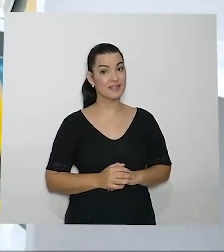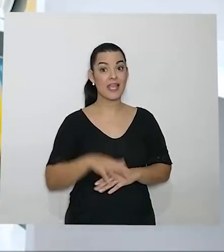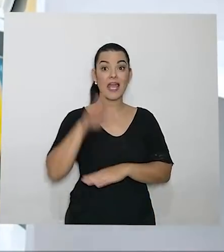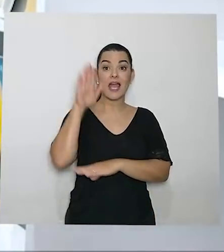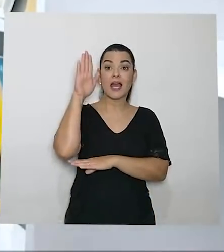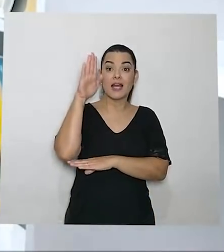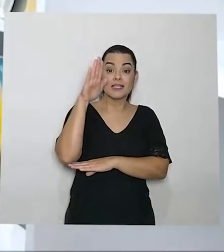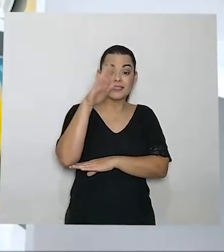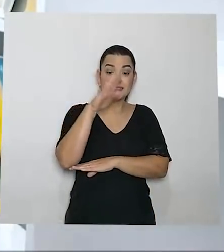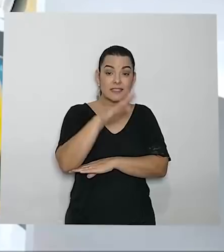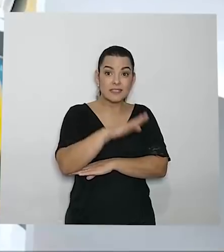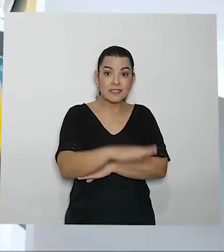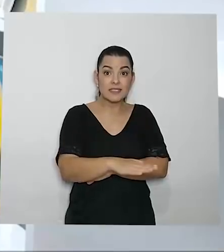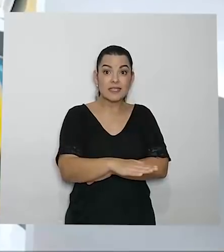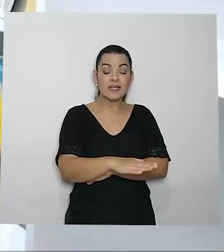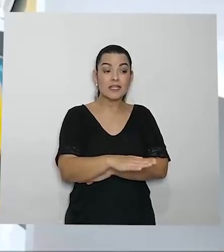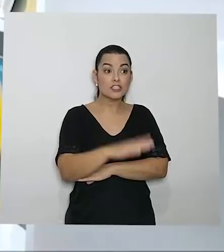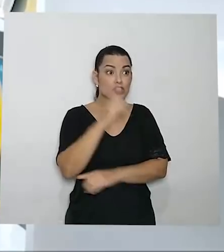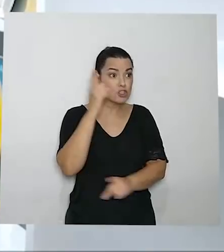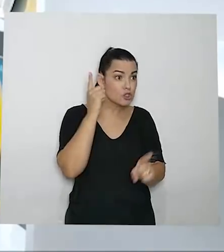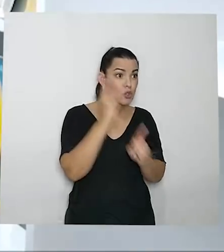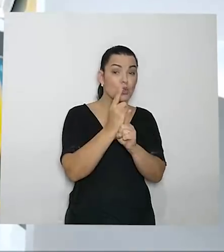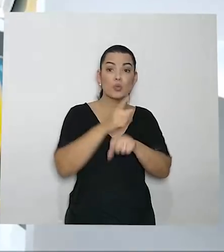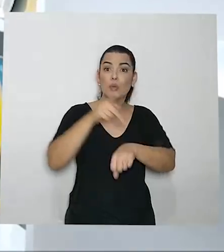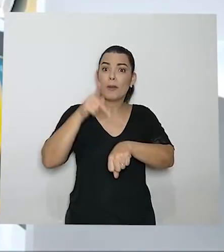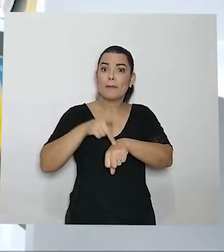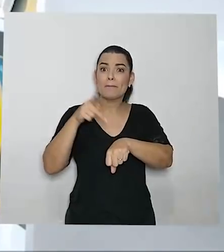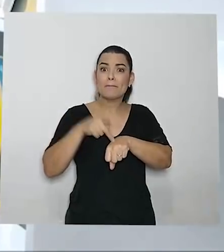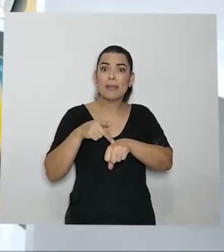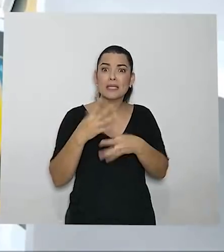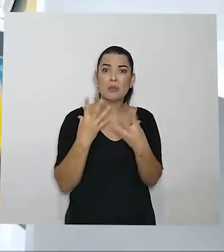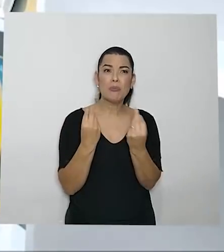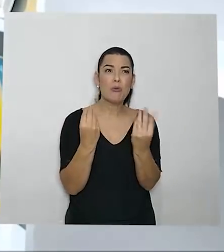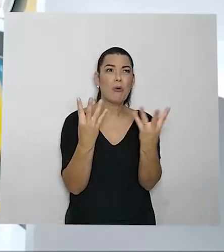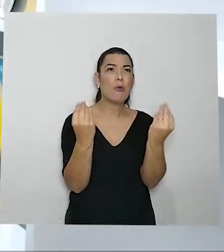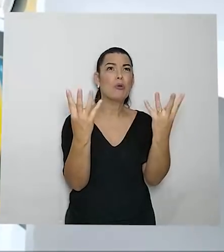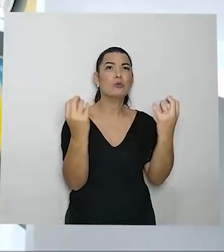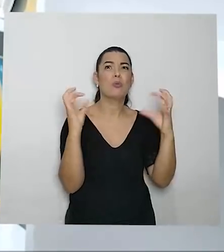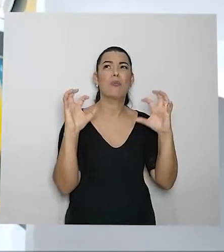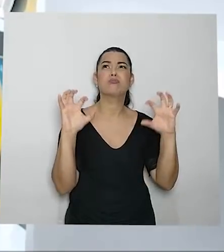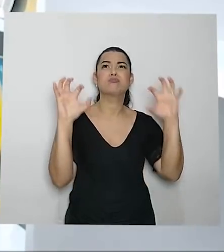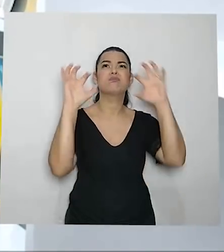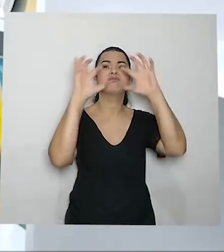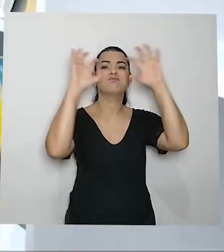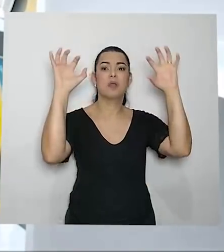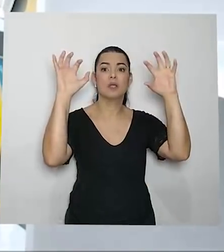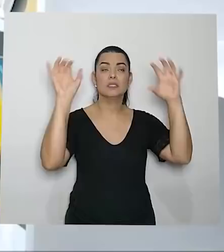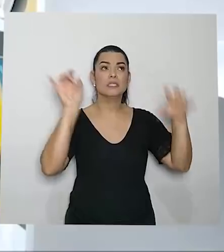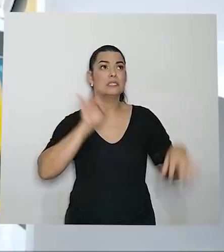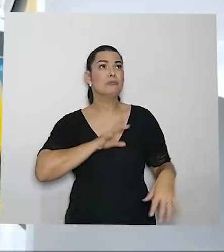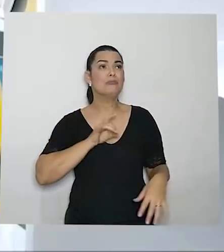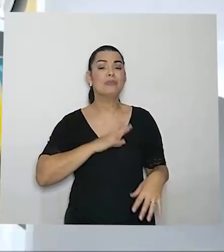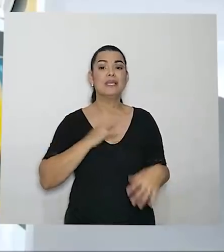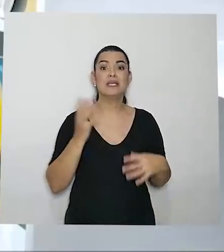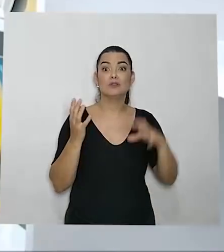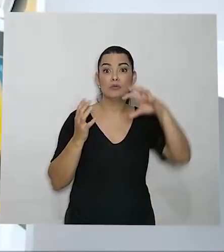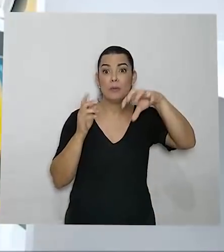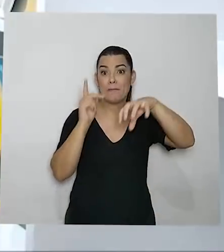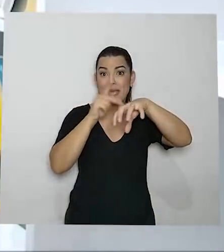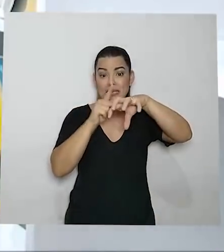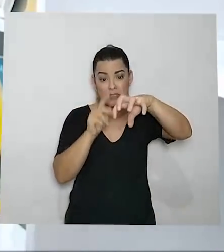À tardinha, deu com um monte de pedras e teve medo de passar por elas. E se ali houvesse